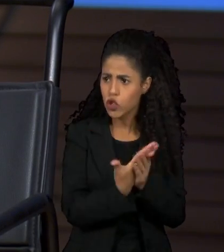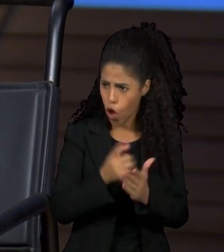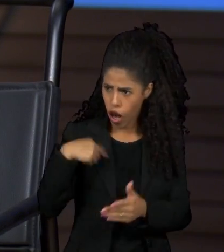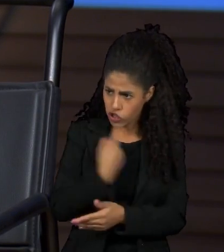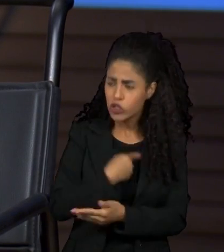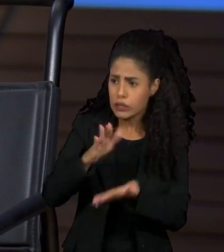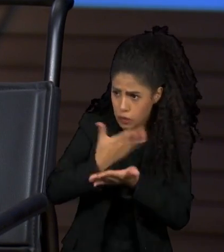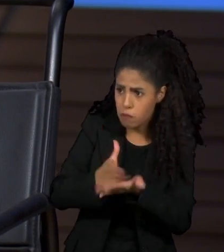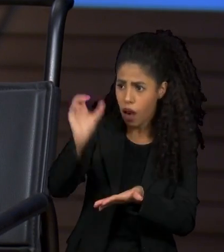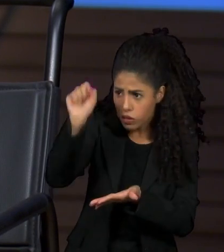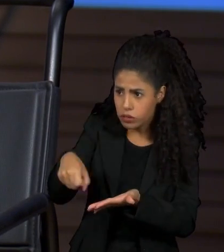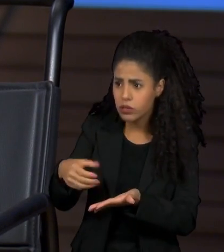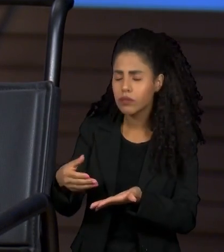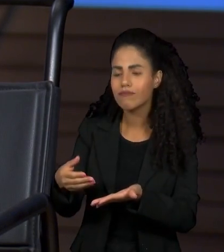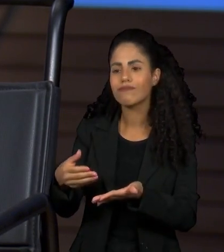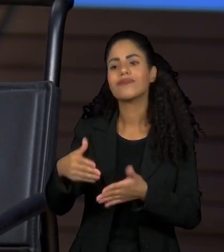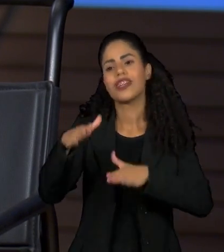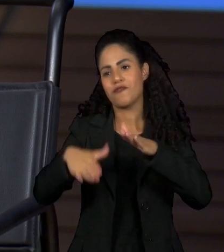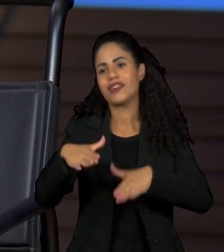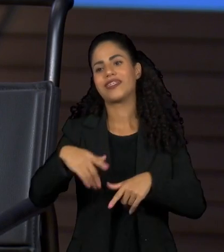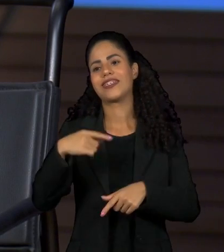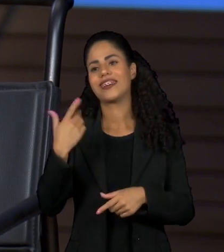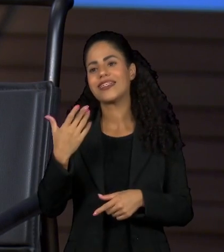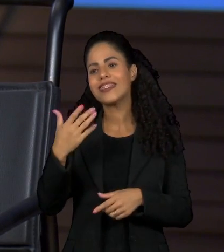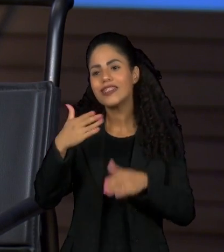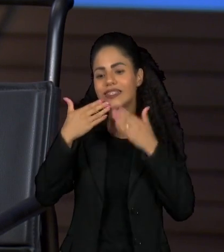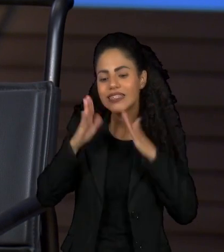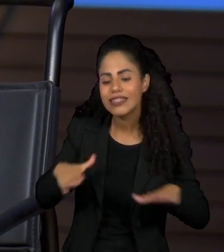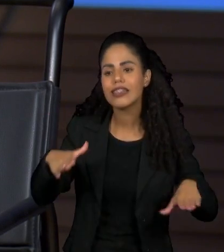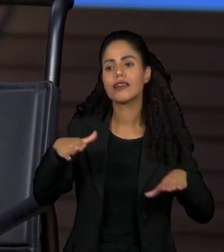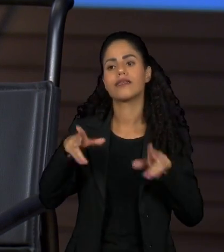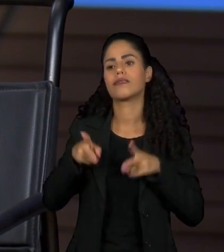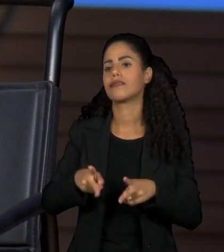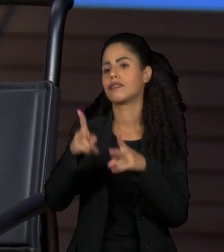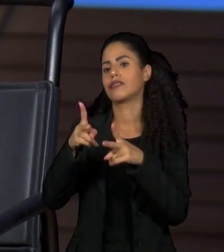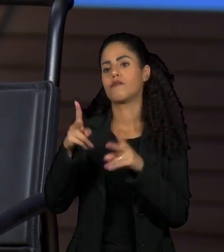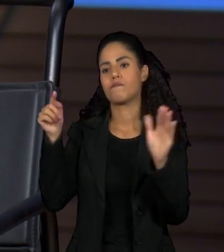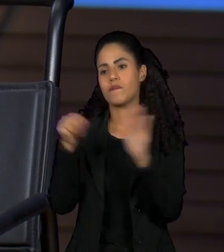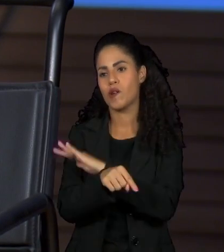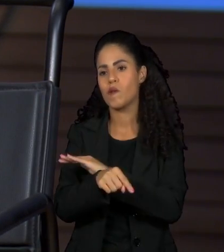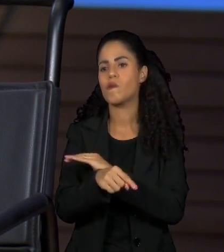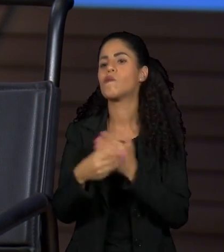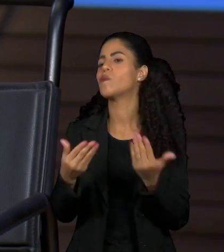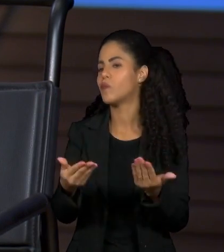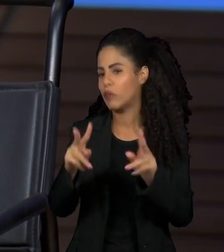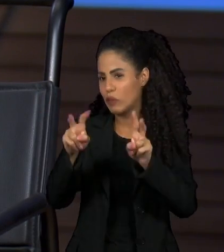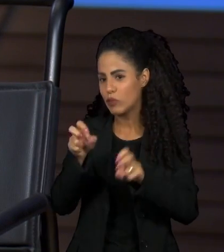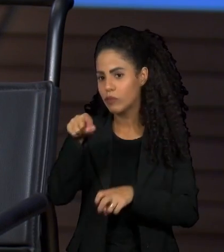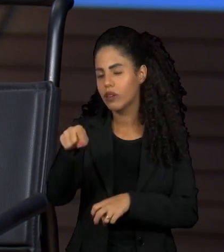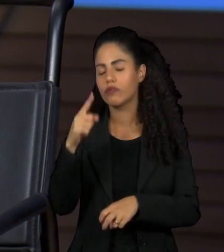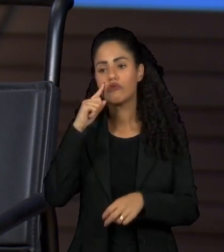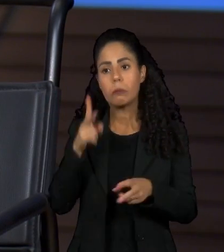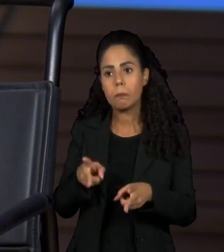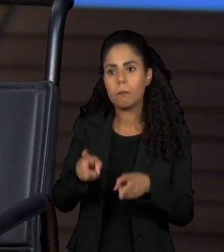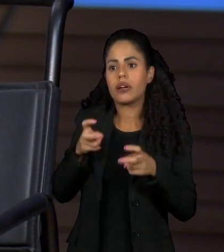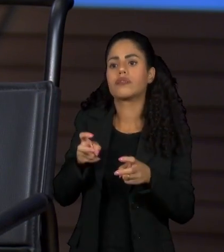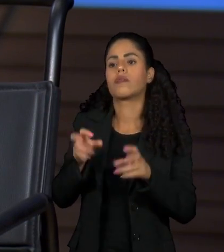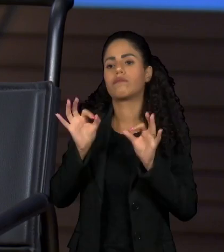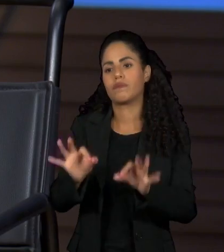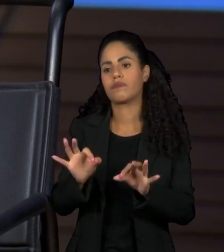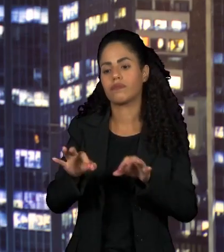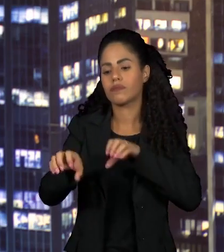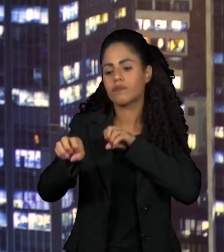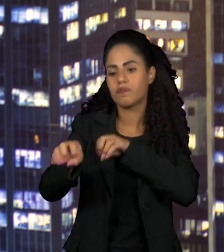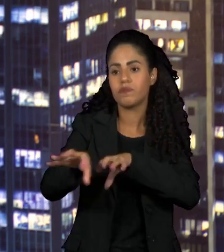As crianças puxando a orelha dos pais é um cenário comum e a gente até vê isso como bastante promissor. A